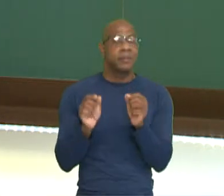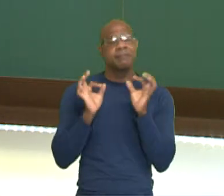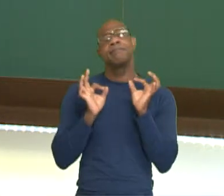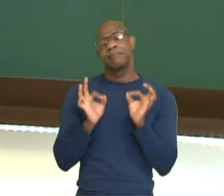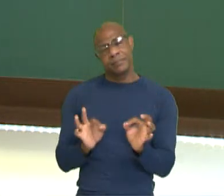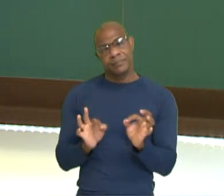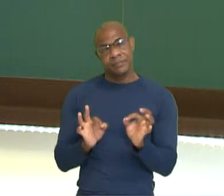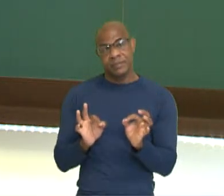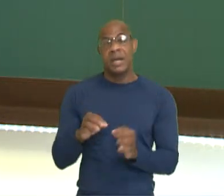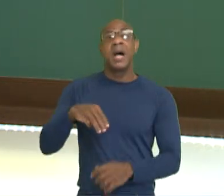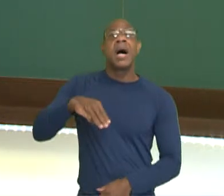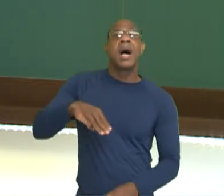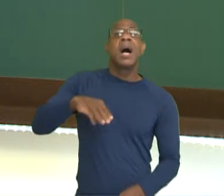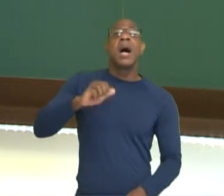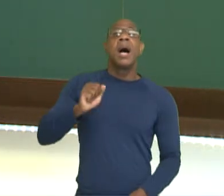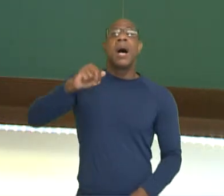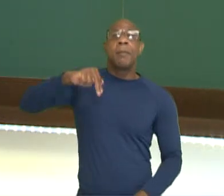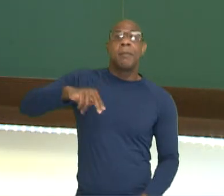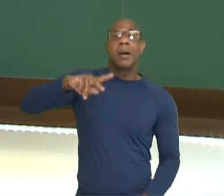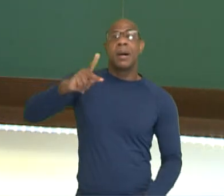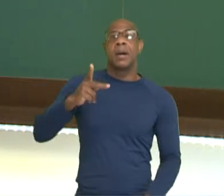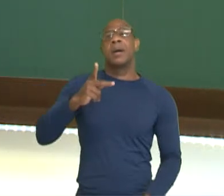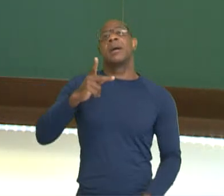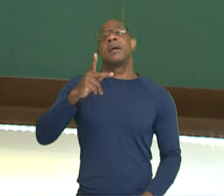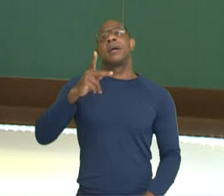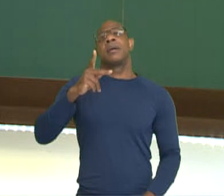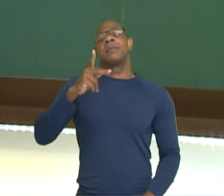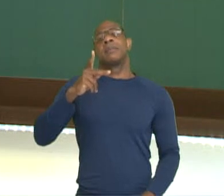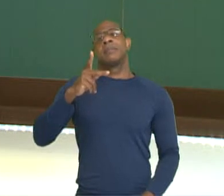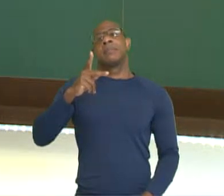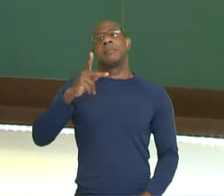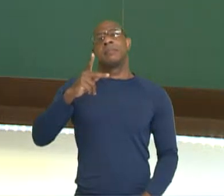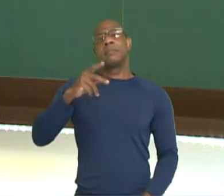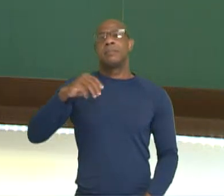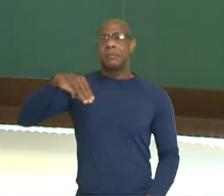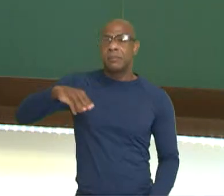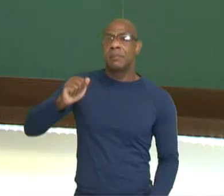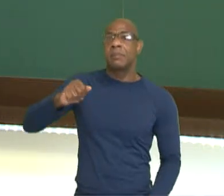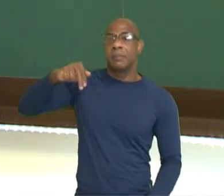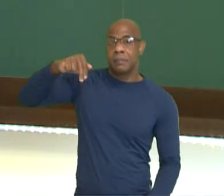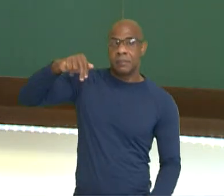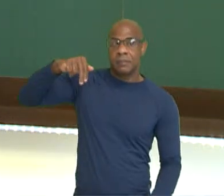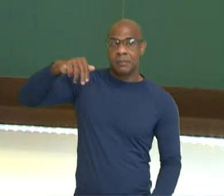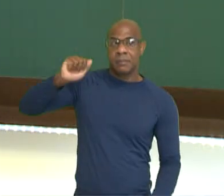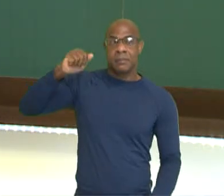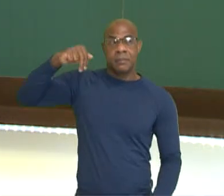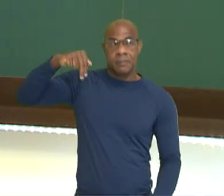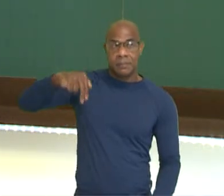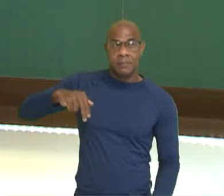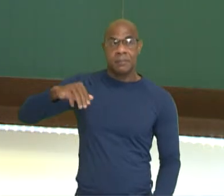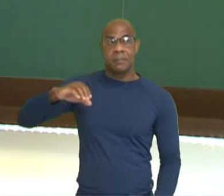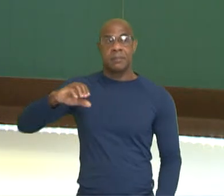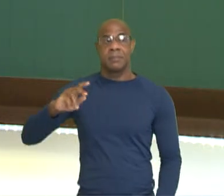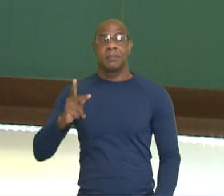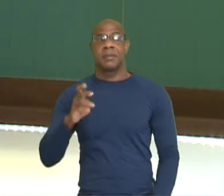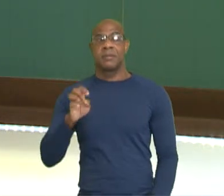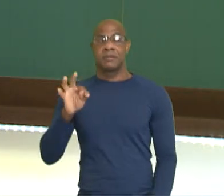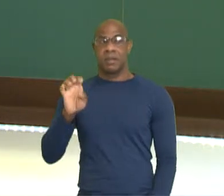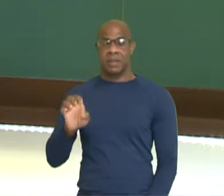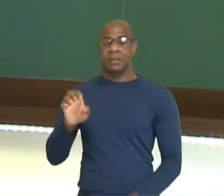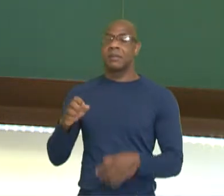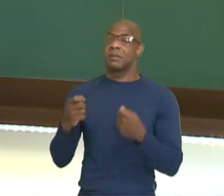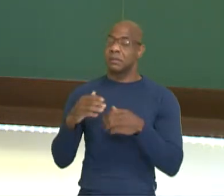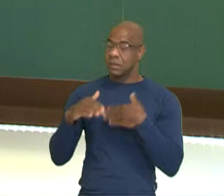Exatamente, a manchete. Pense com calma na manchete. Desenvolva um subtítulo, né? Passo a